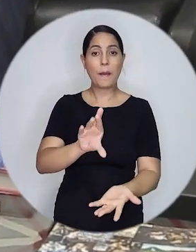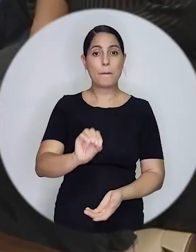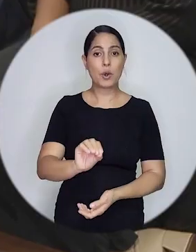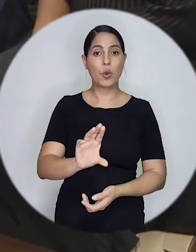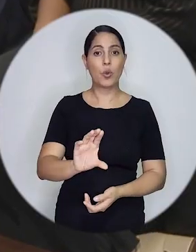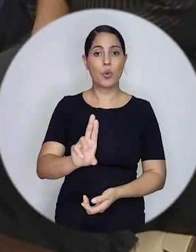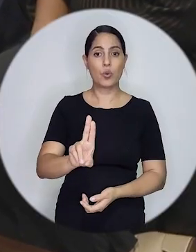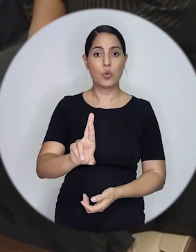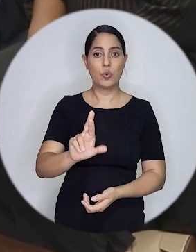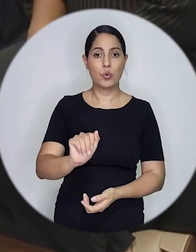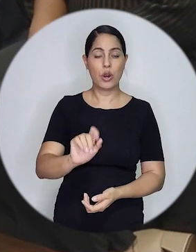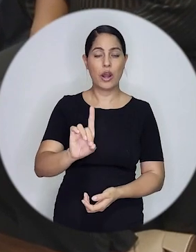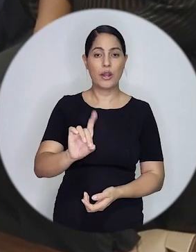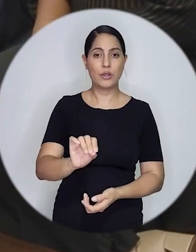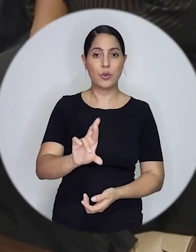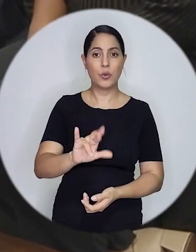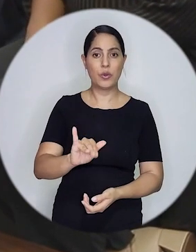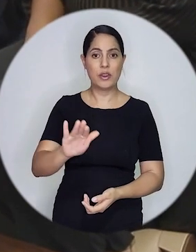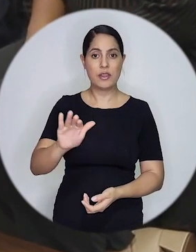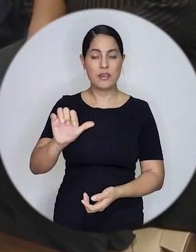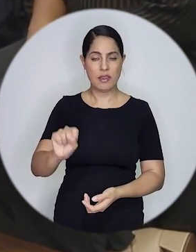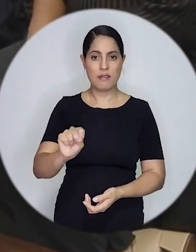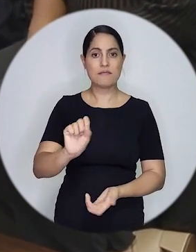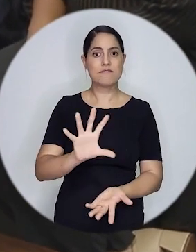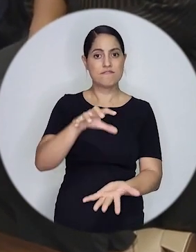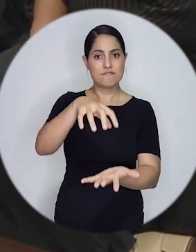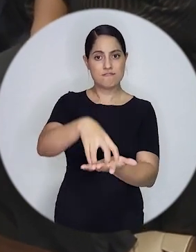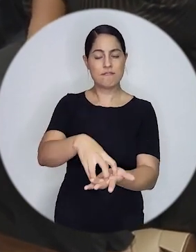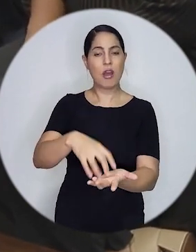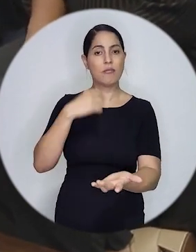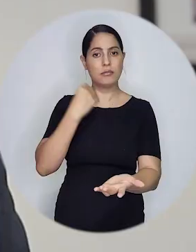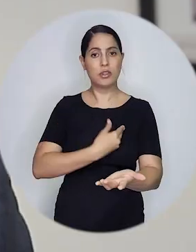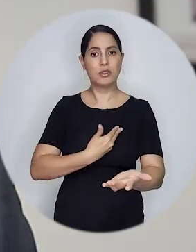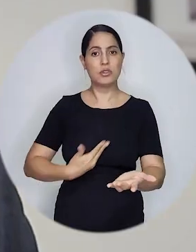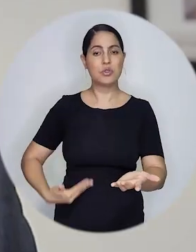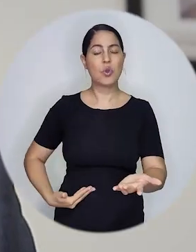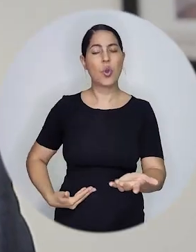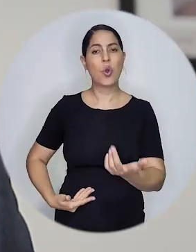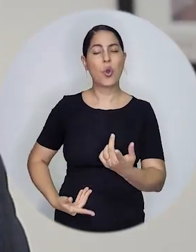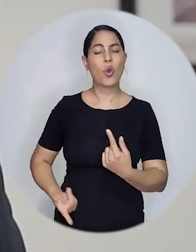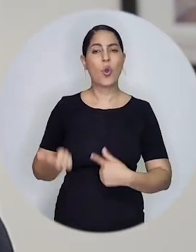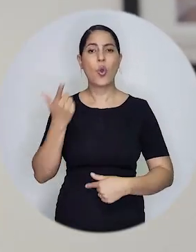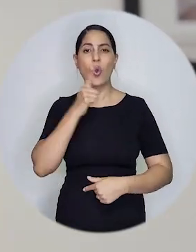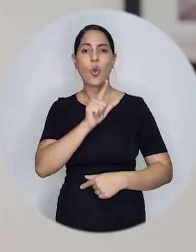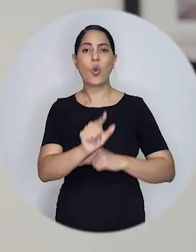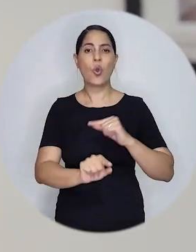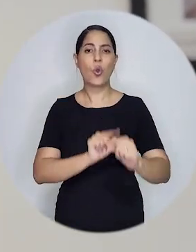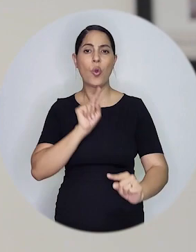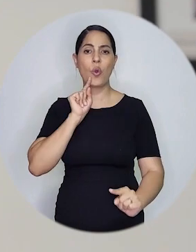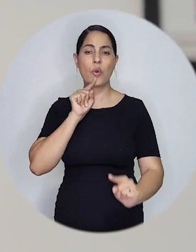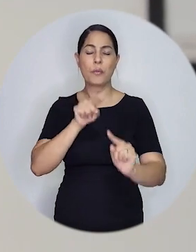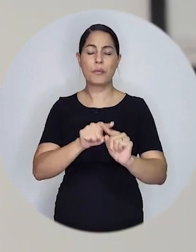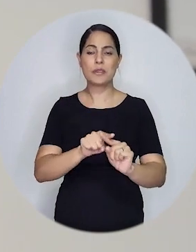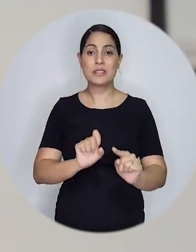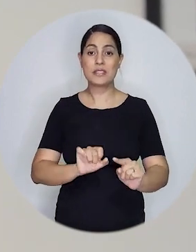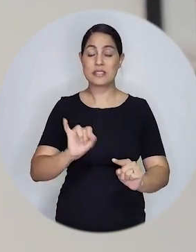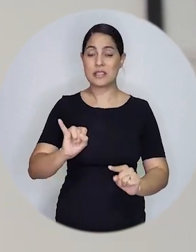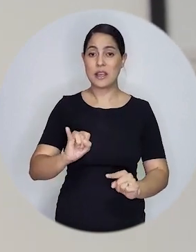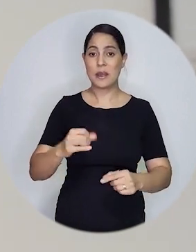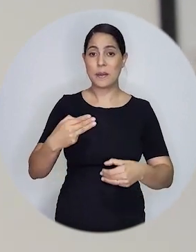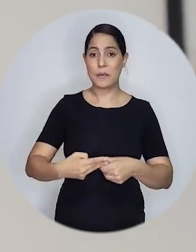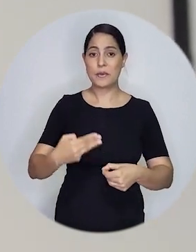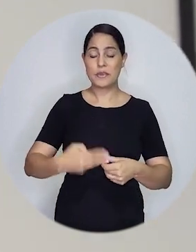seus parâmetros, nos seus limites, elas possam ser constituídas a fim de que se garanta a